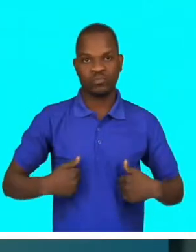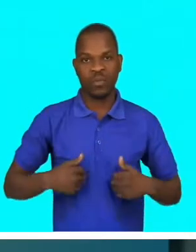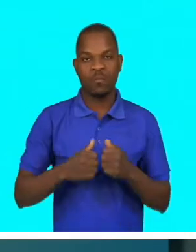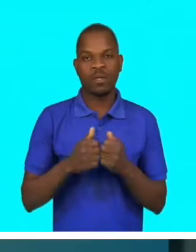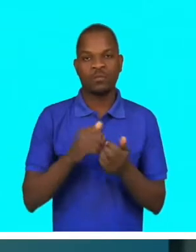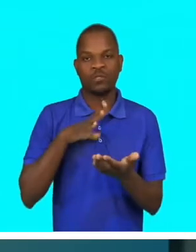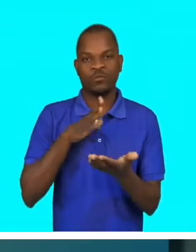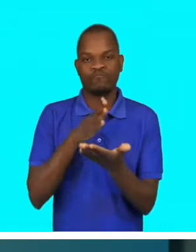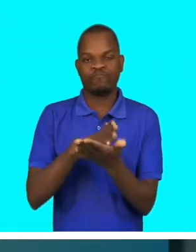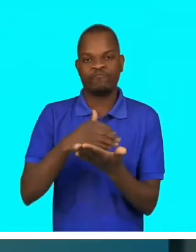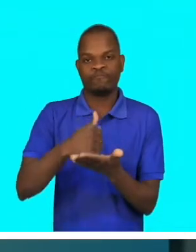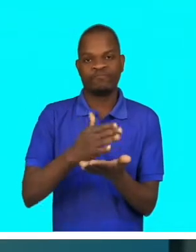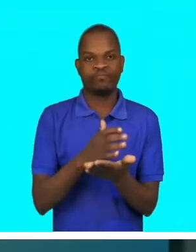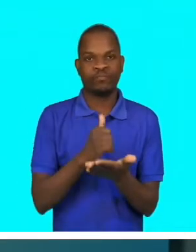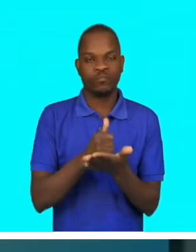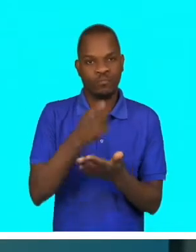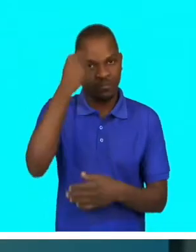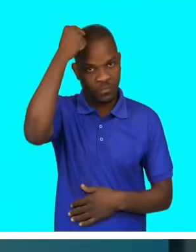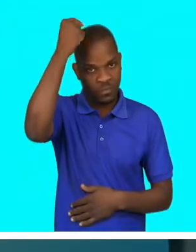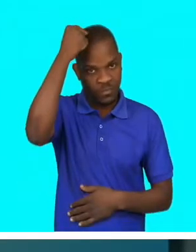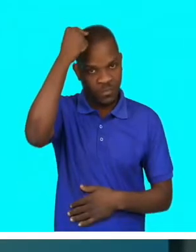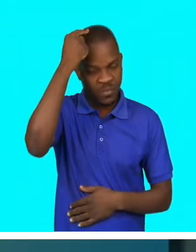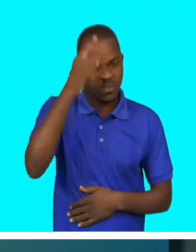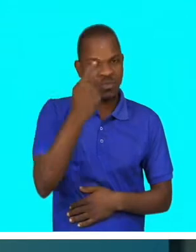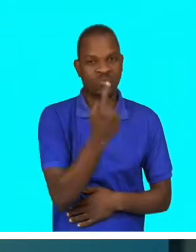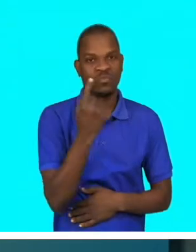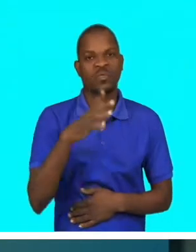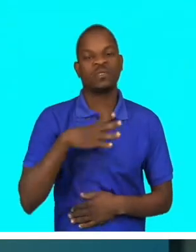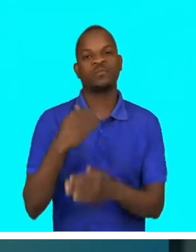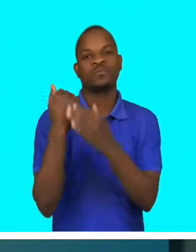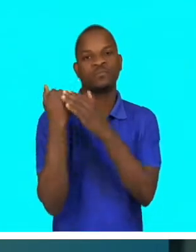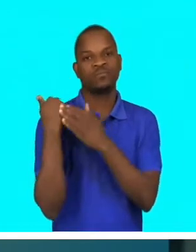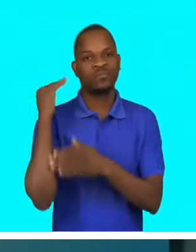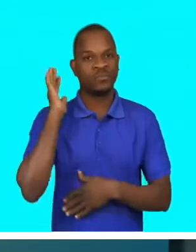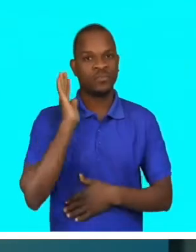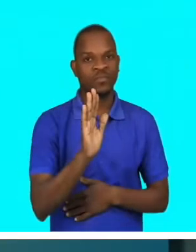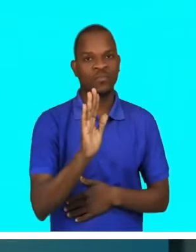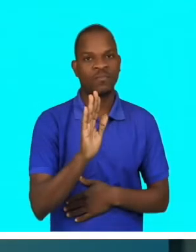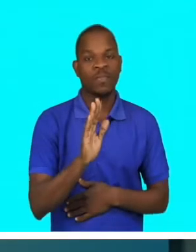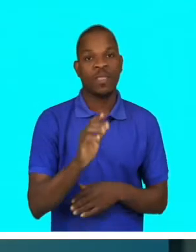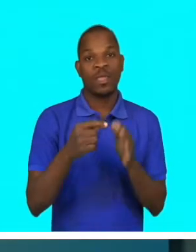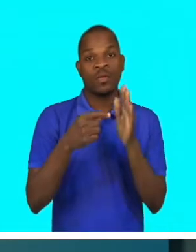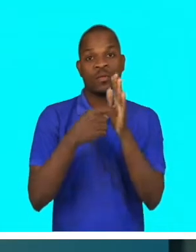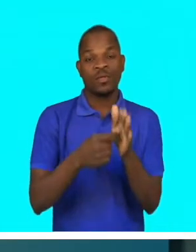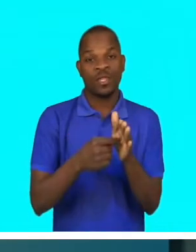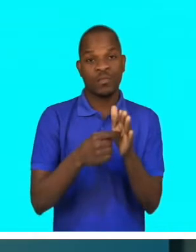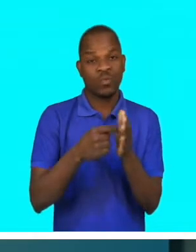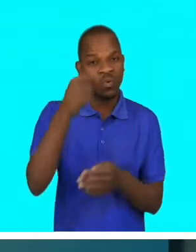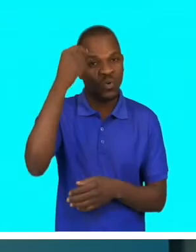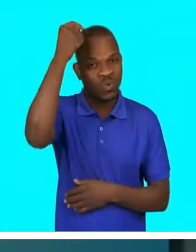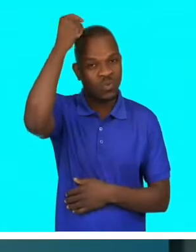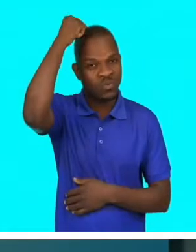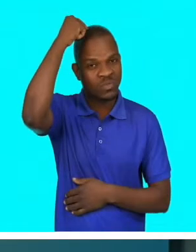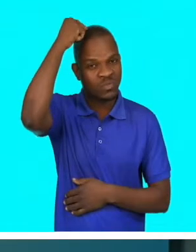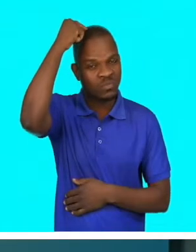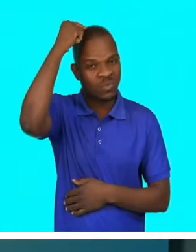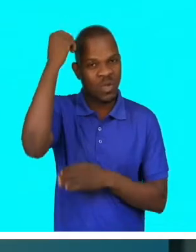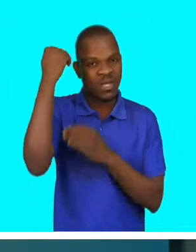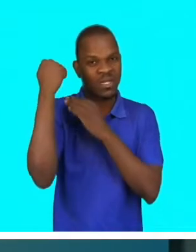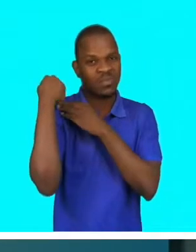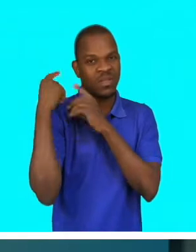que o cérebro está dividido em partes. Cada parte tem a sua função. Imaginemos que a parte do cérebro responsável